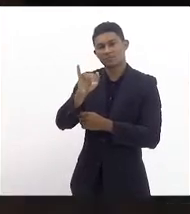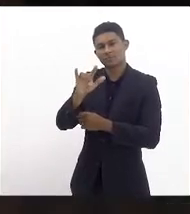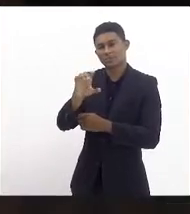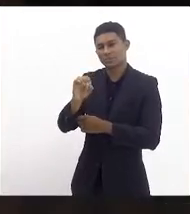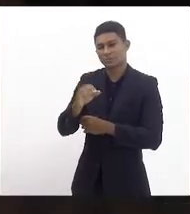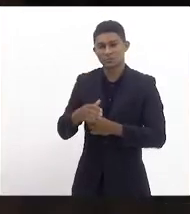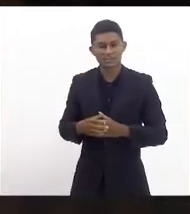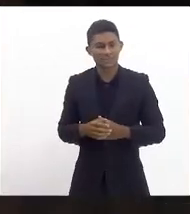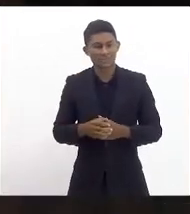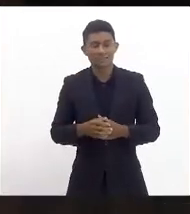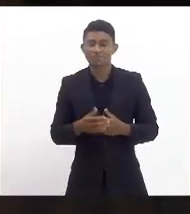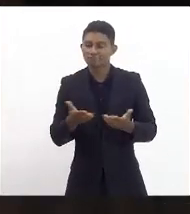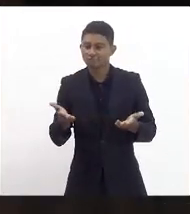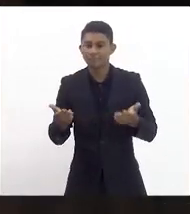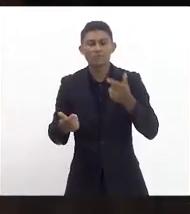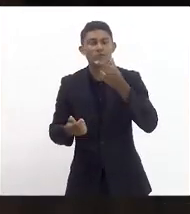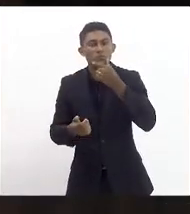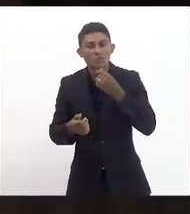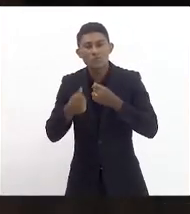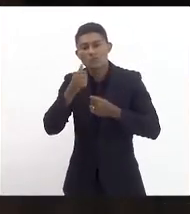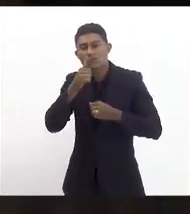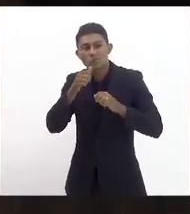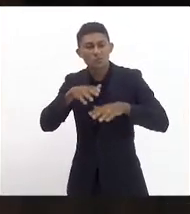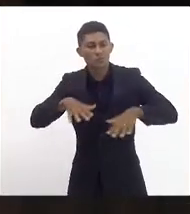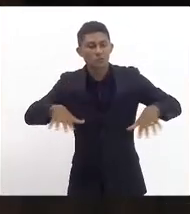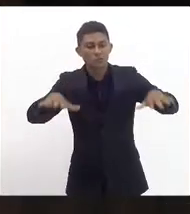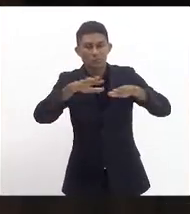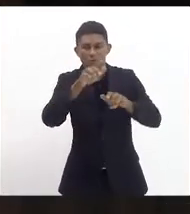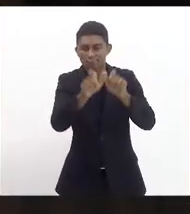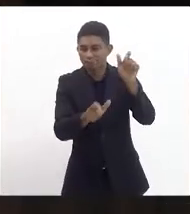senhoras e senhores, assessores,